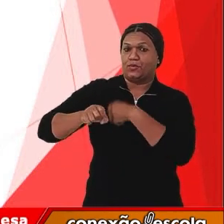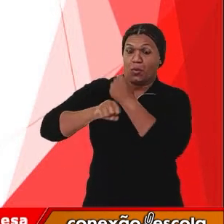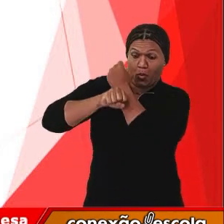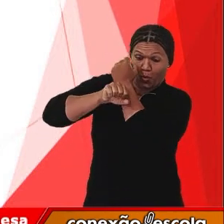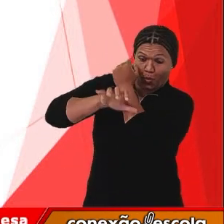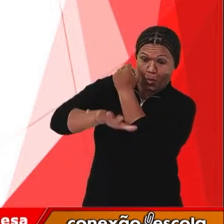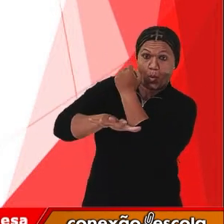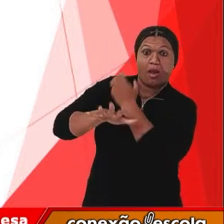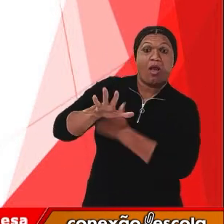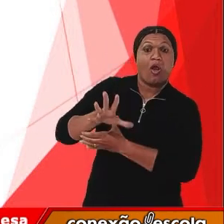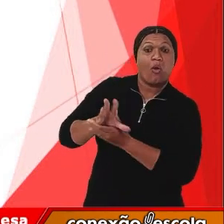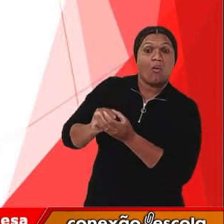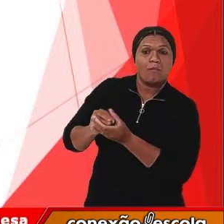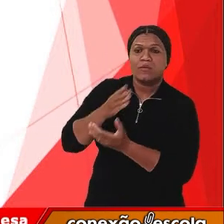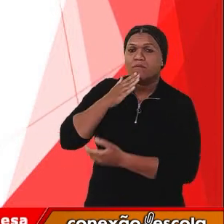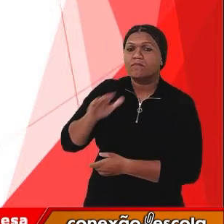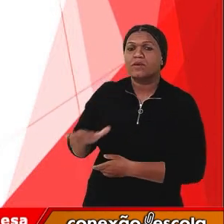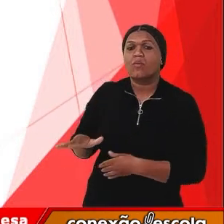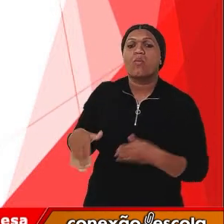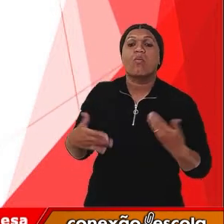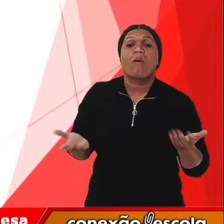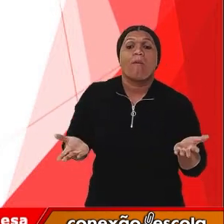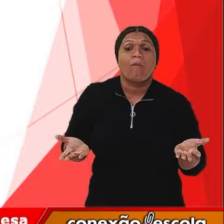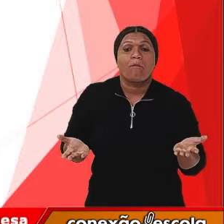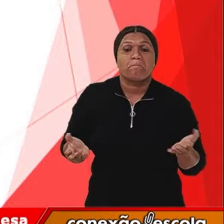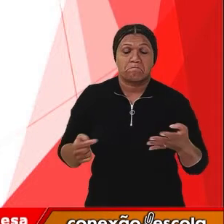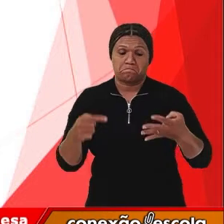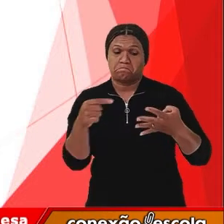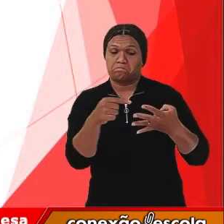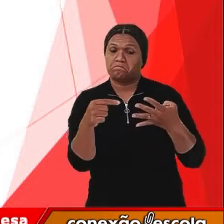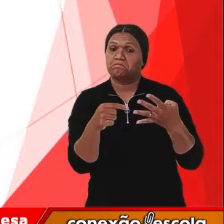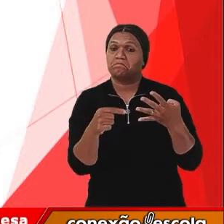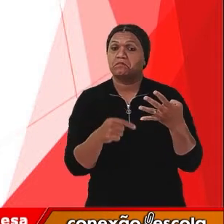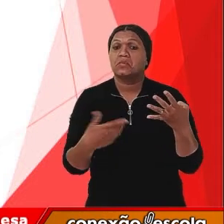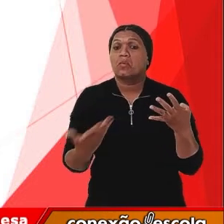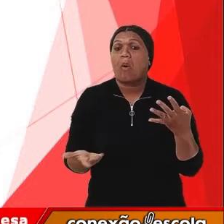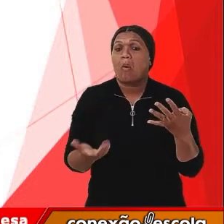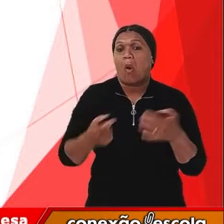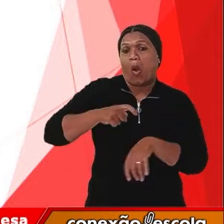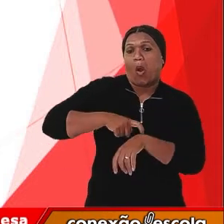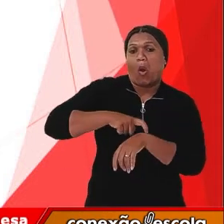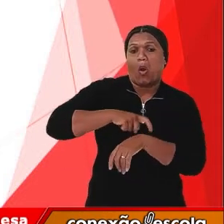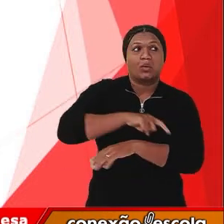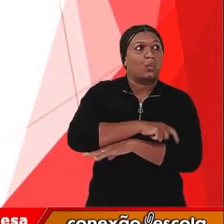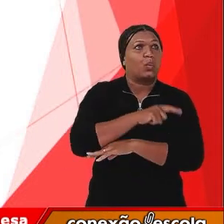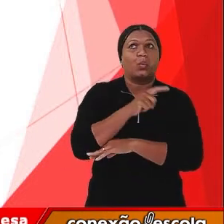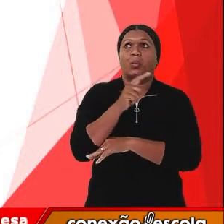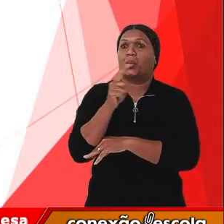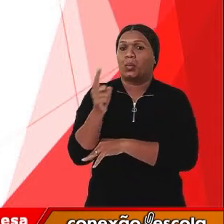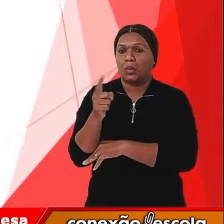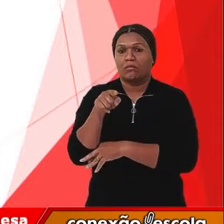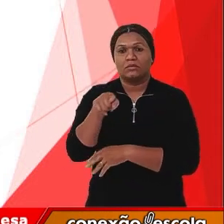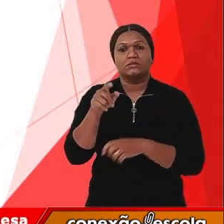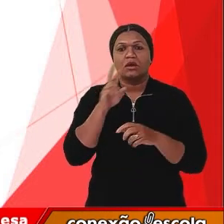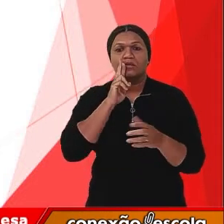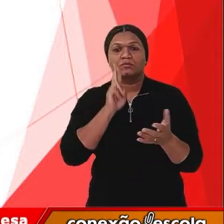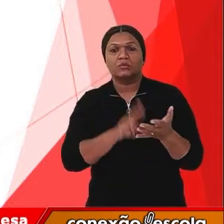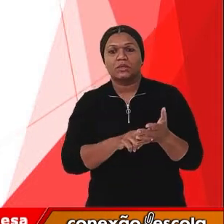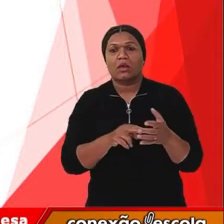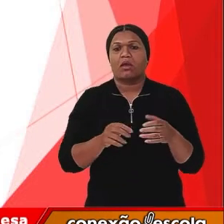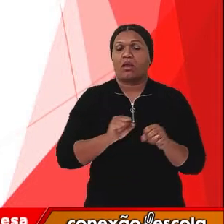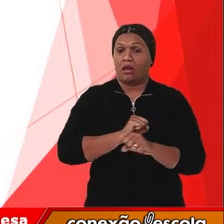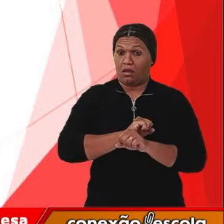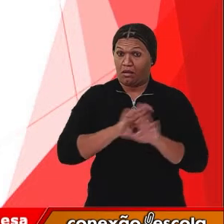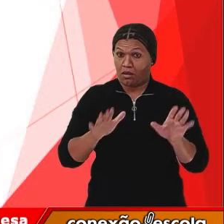a sombra imita o menino em qual desses momentos do dia então para você responder isso primeira